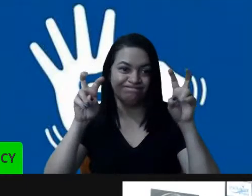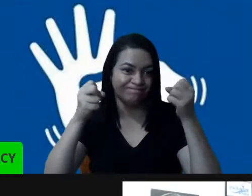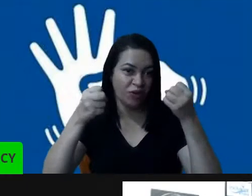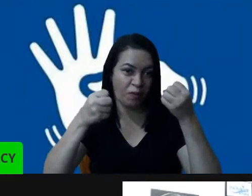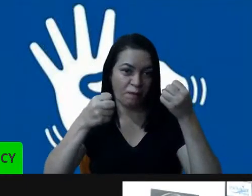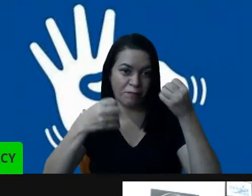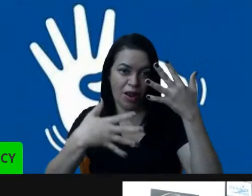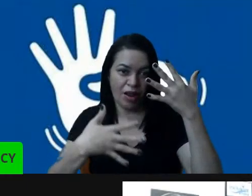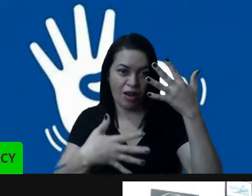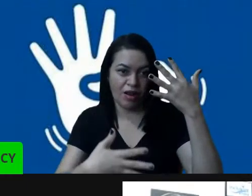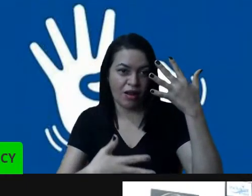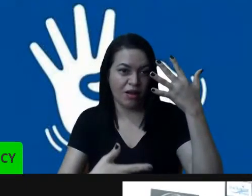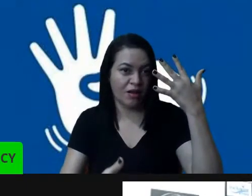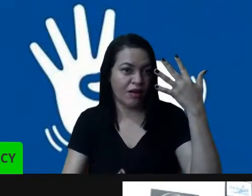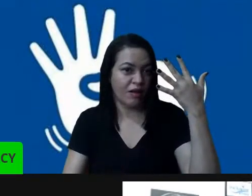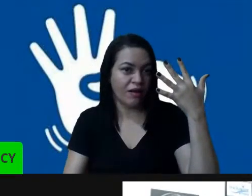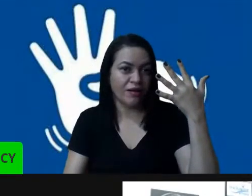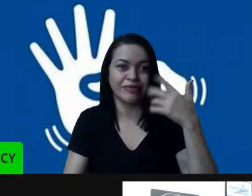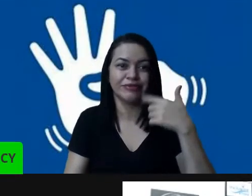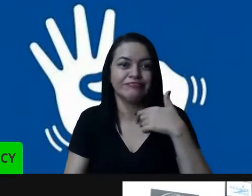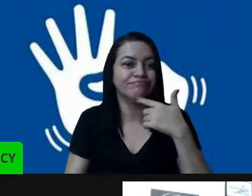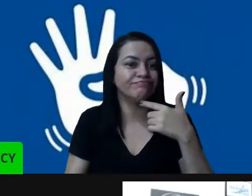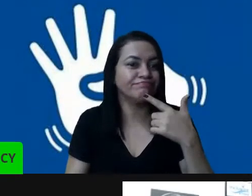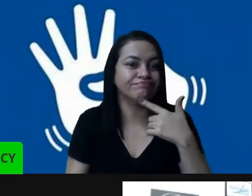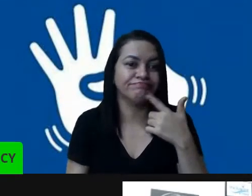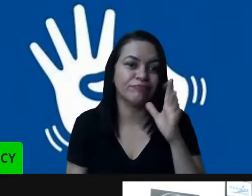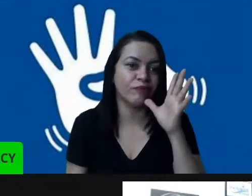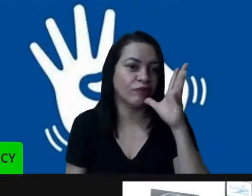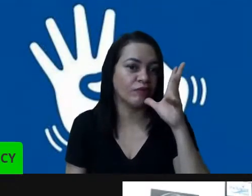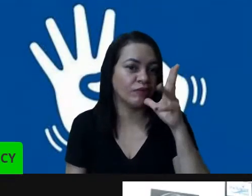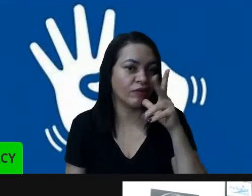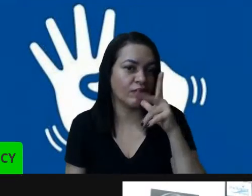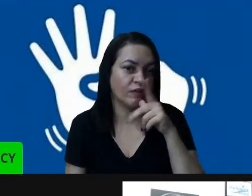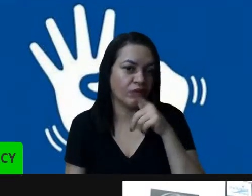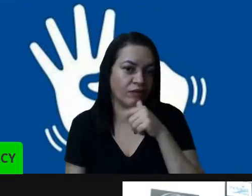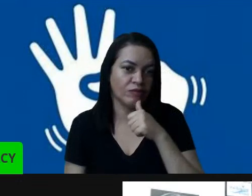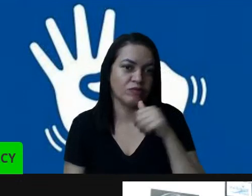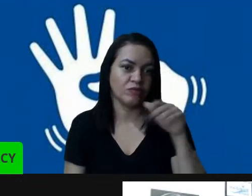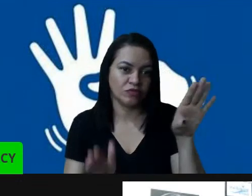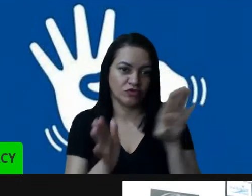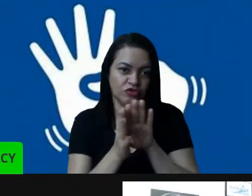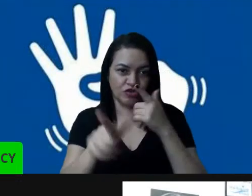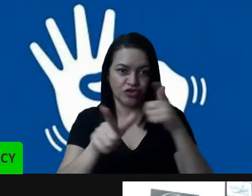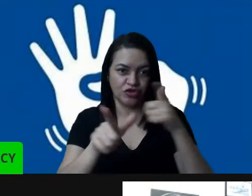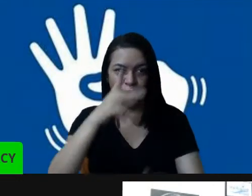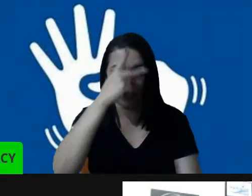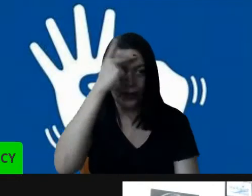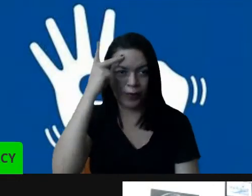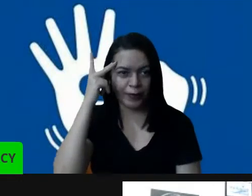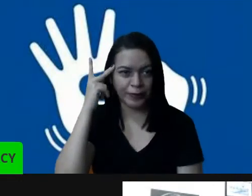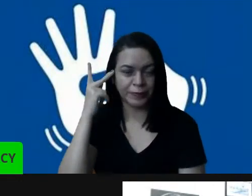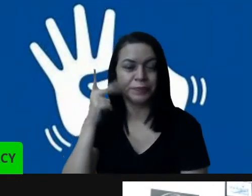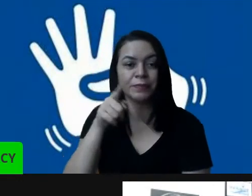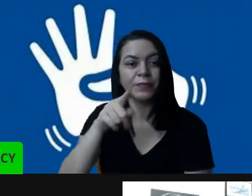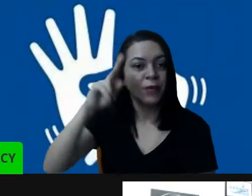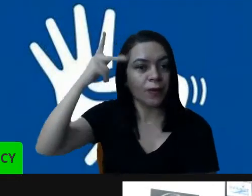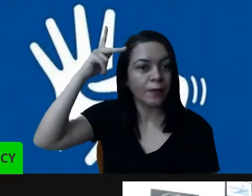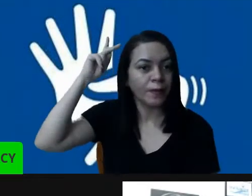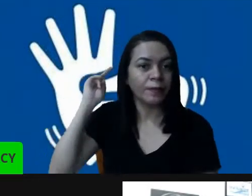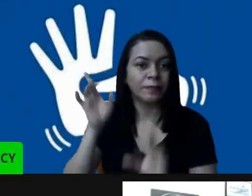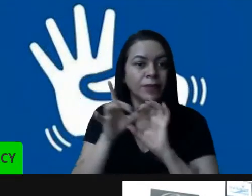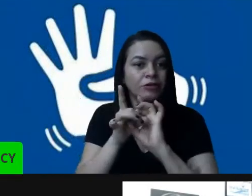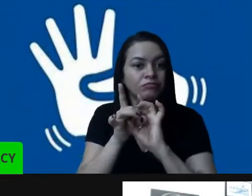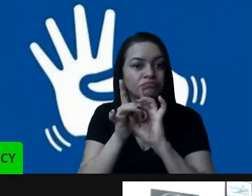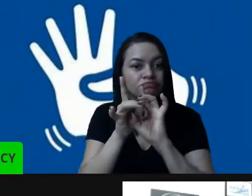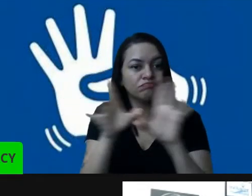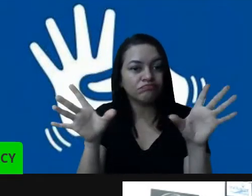essas informações demoram a chegar para as outras pessoas. Então, eu vou deixar esse espaço um pouco aberto para